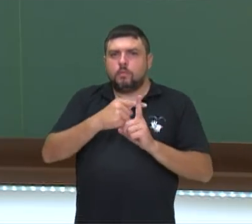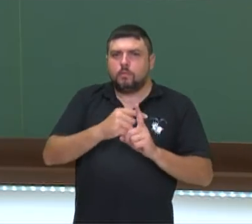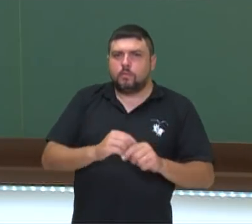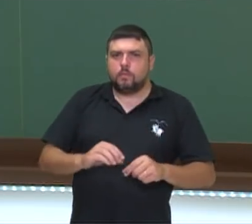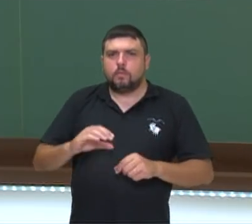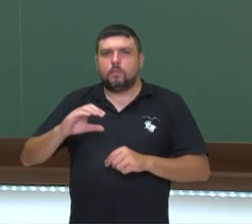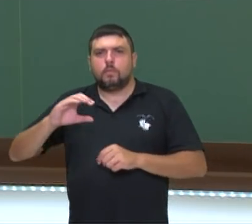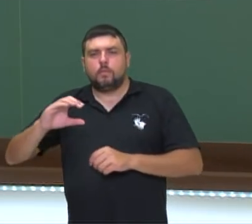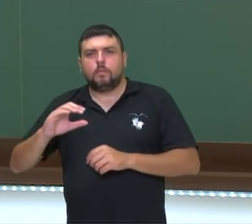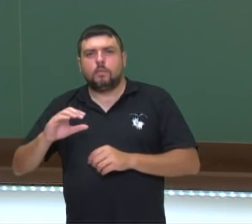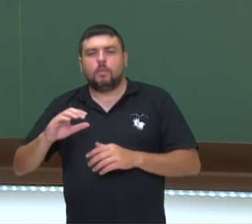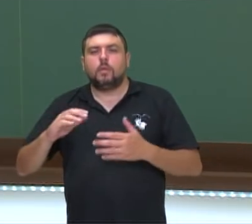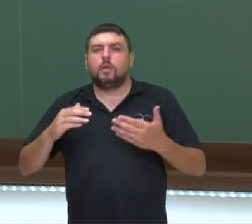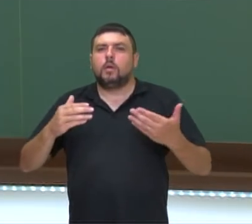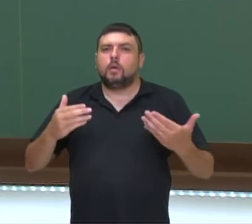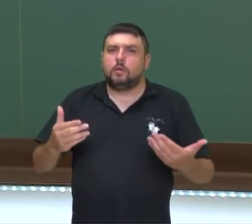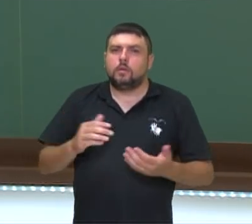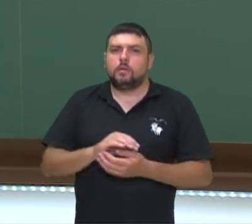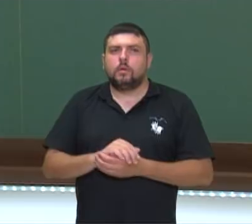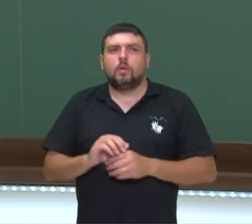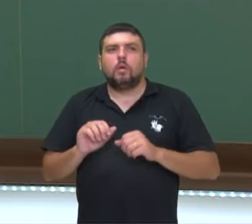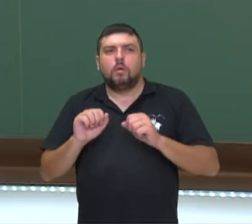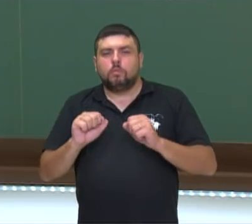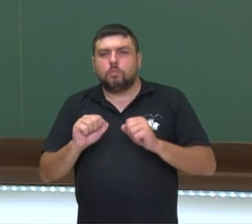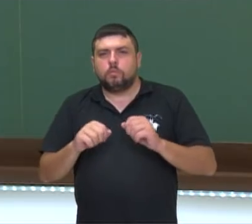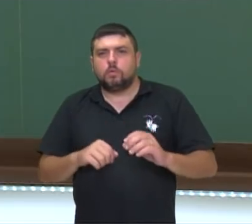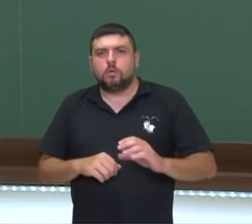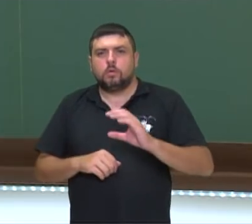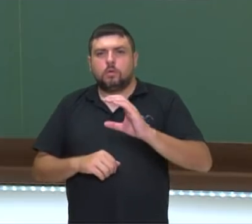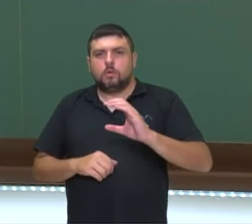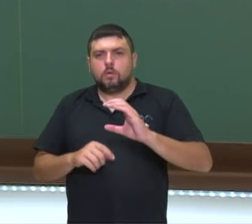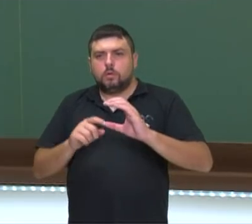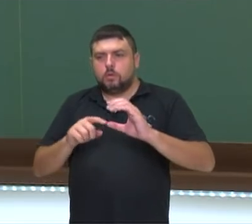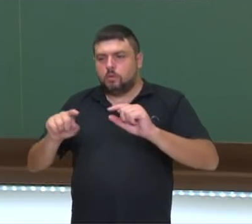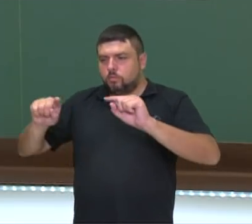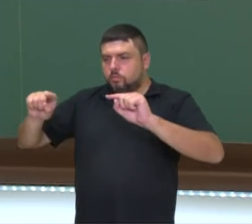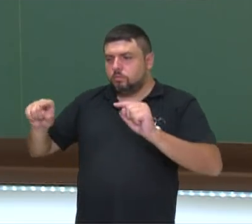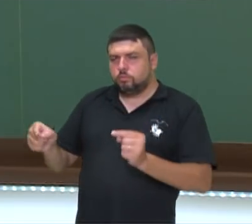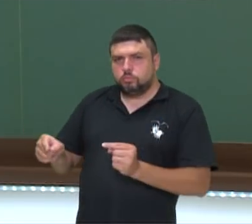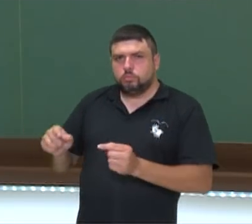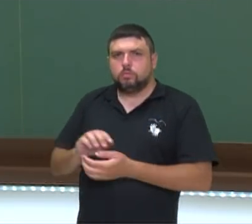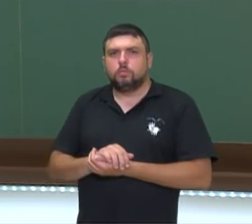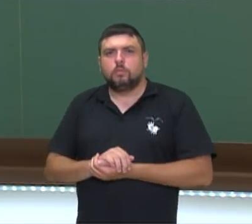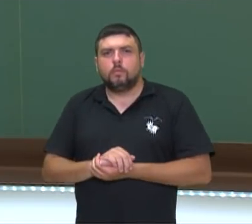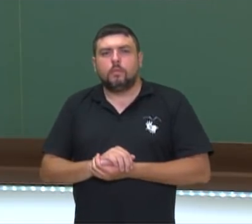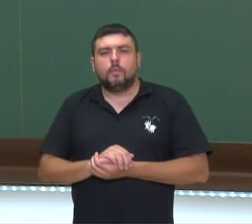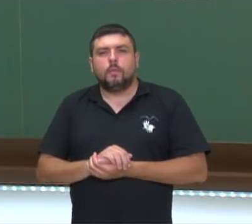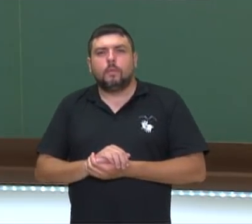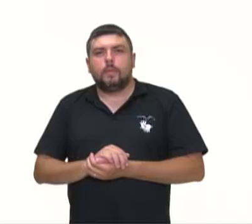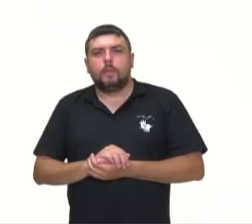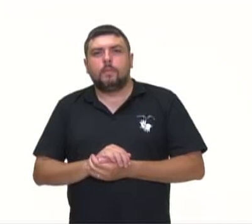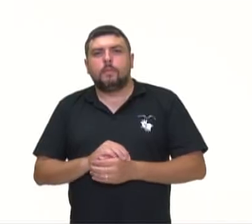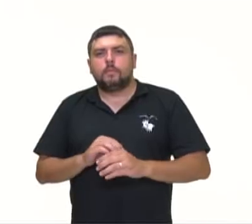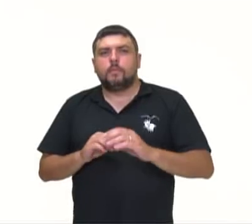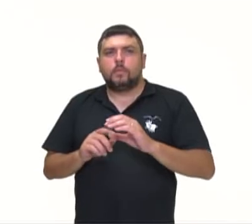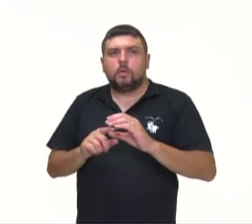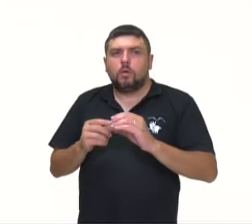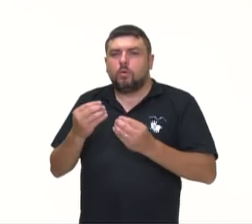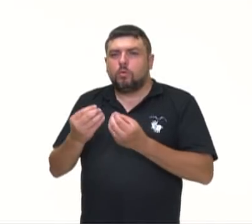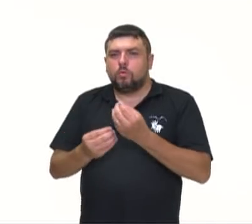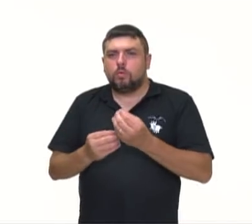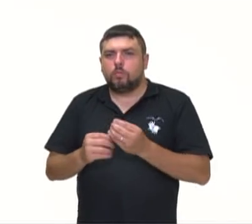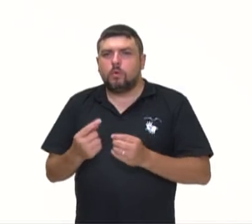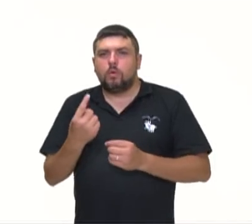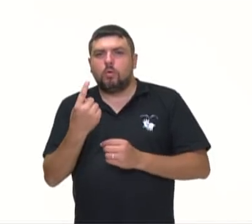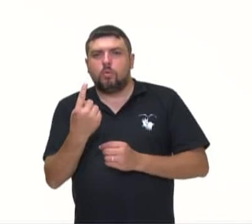aqui. Então, eu posso colocar o C em evidência. Colocando o C em evidência, vamos ficar 1 mais